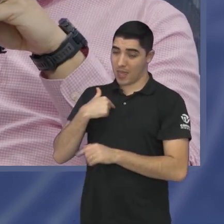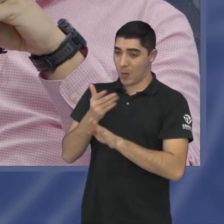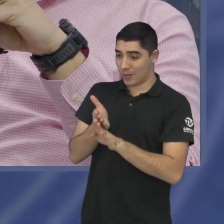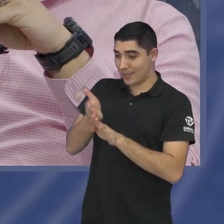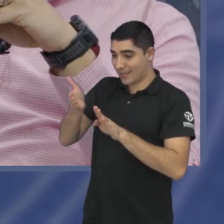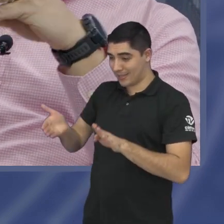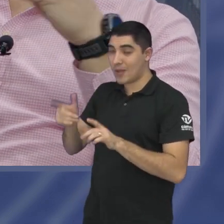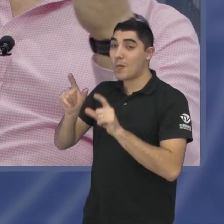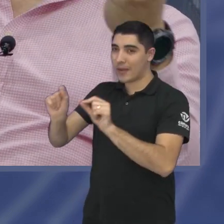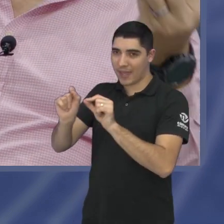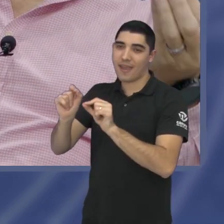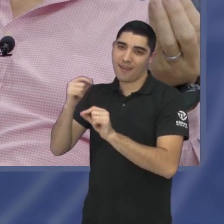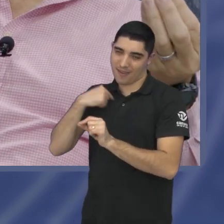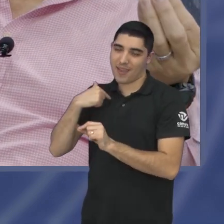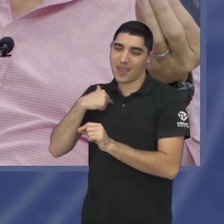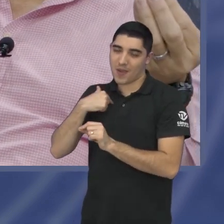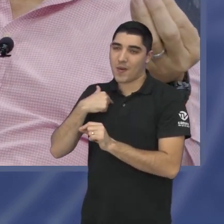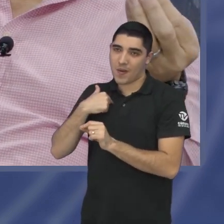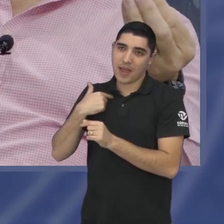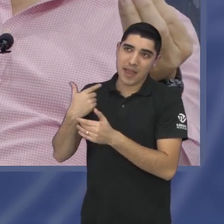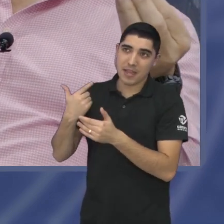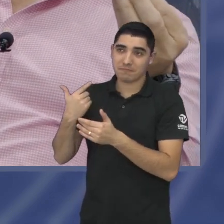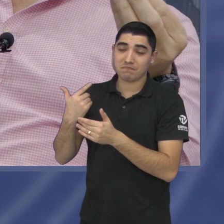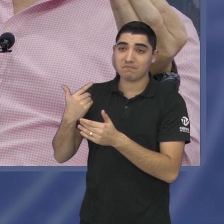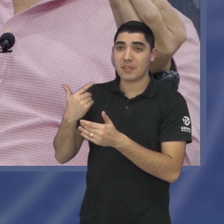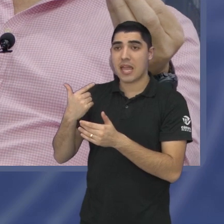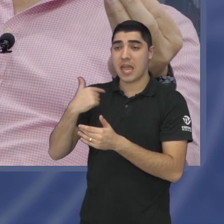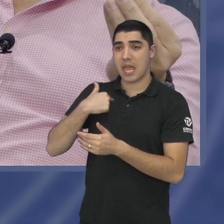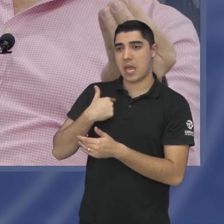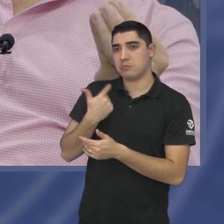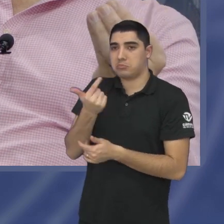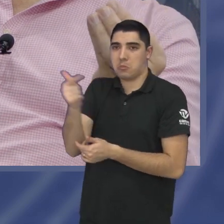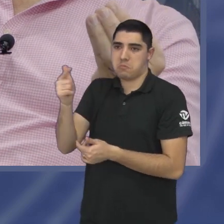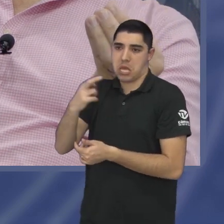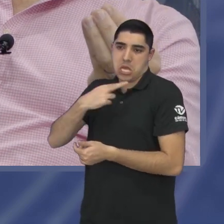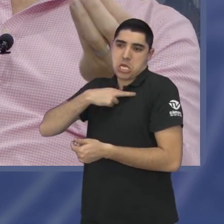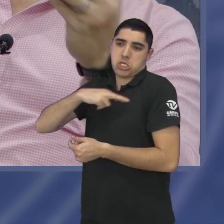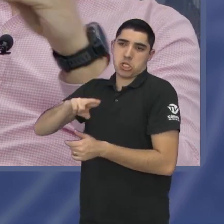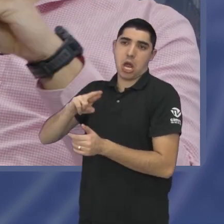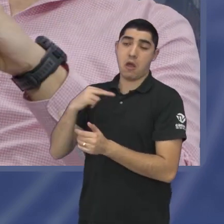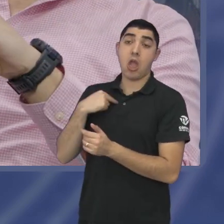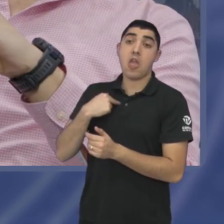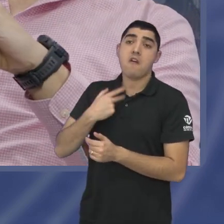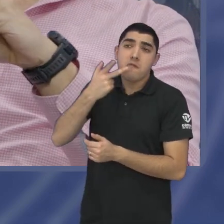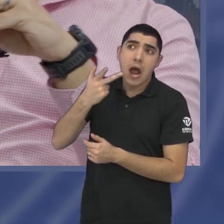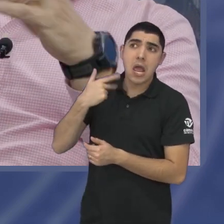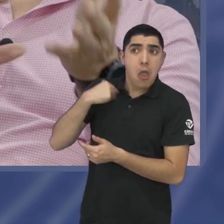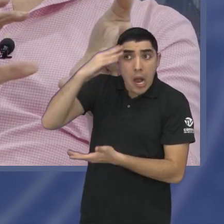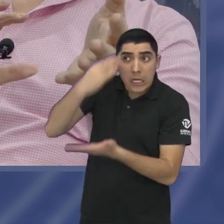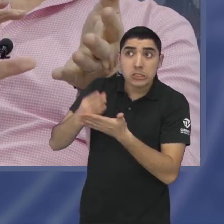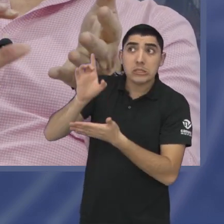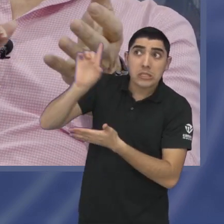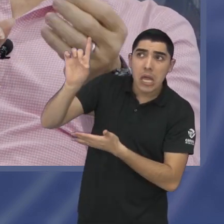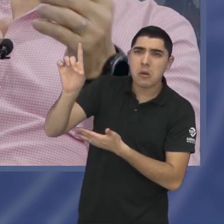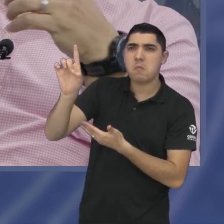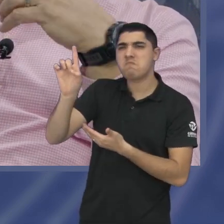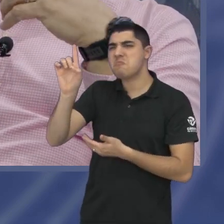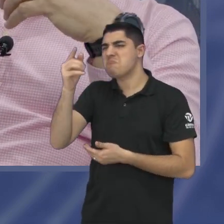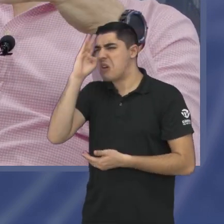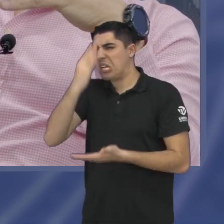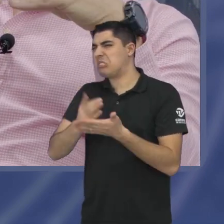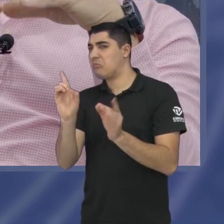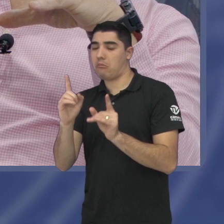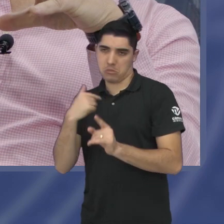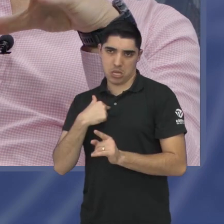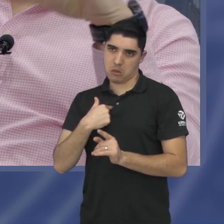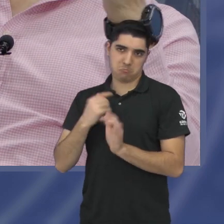do lado dos agnósticos, né? Então, eu não questiono a existência ou a ausência de Deus, mas eu